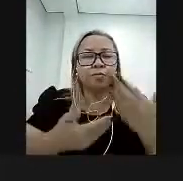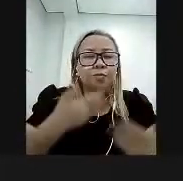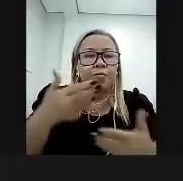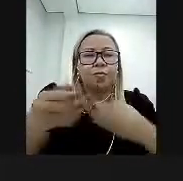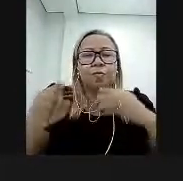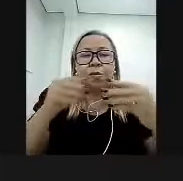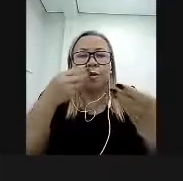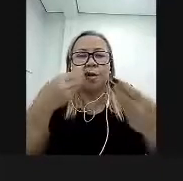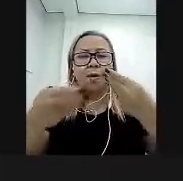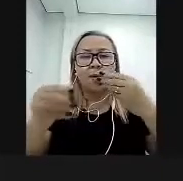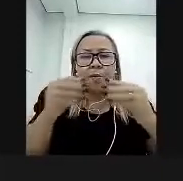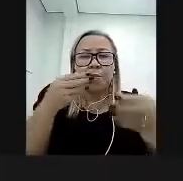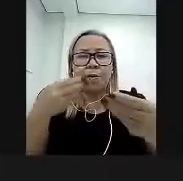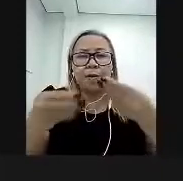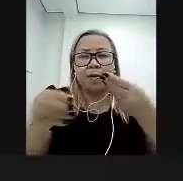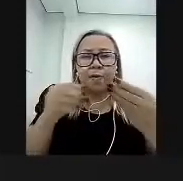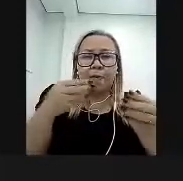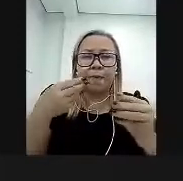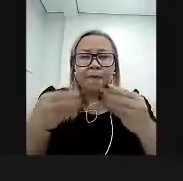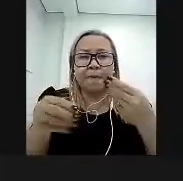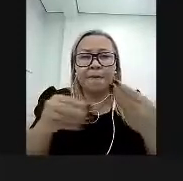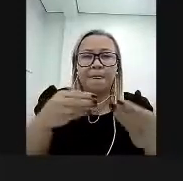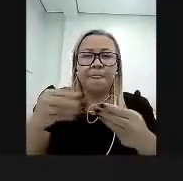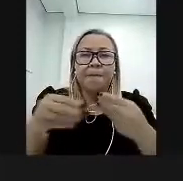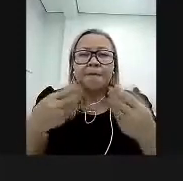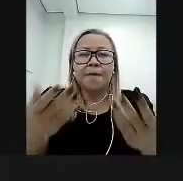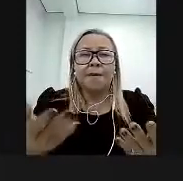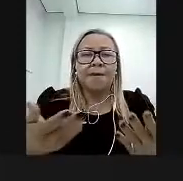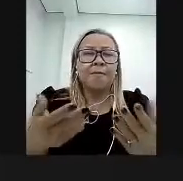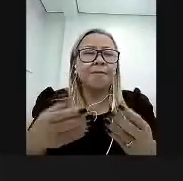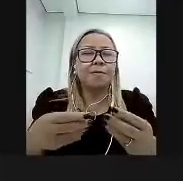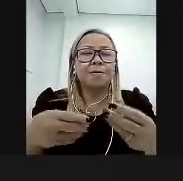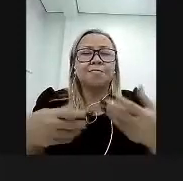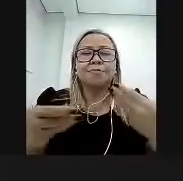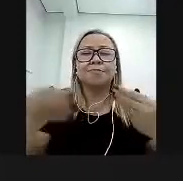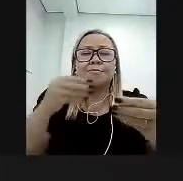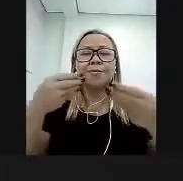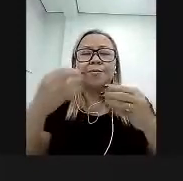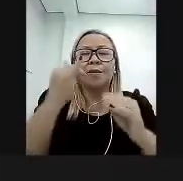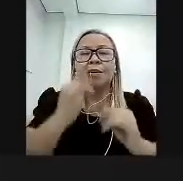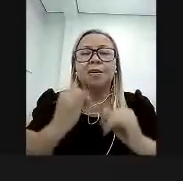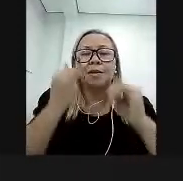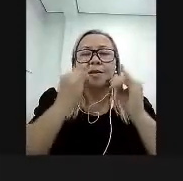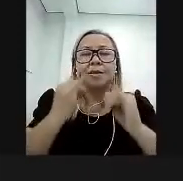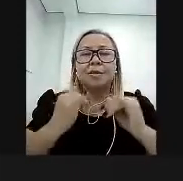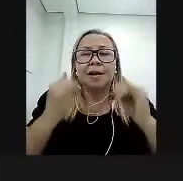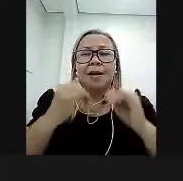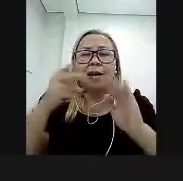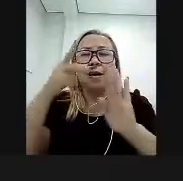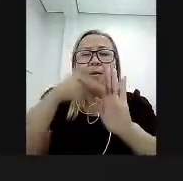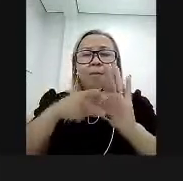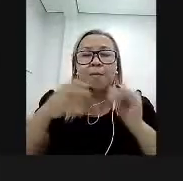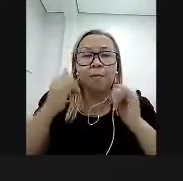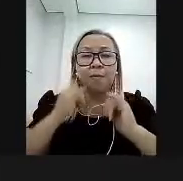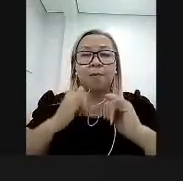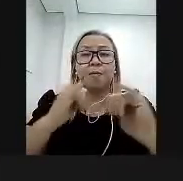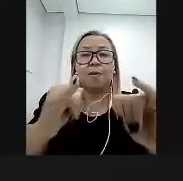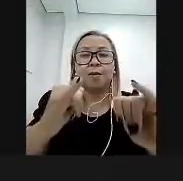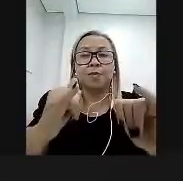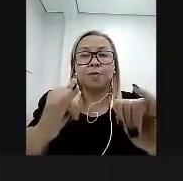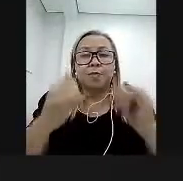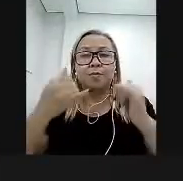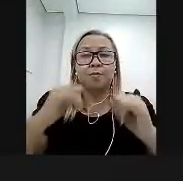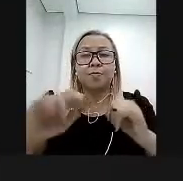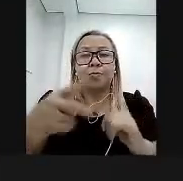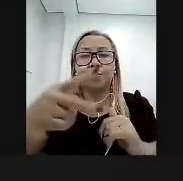né? Uma discretização também desenhada por essa projeção, que é